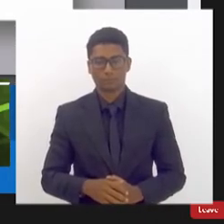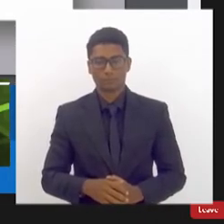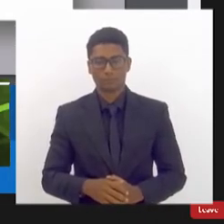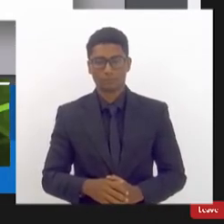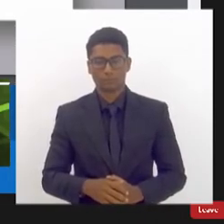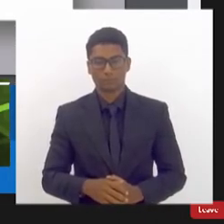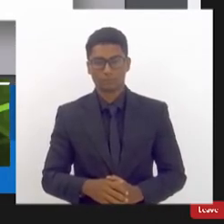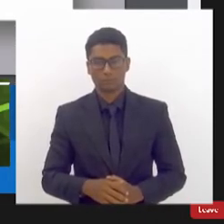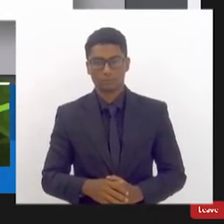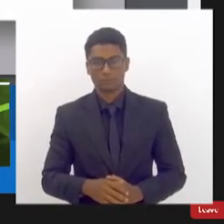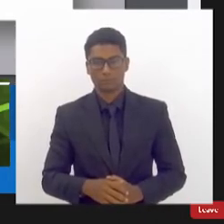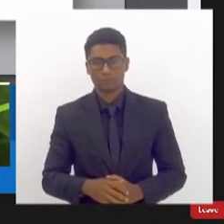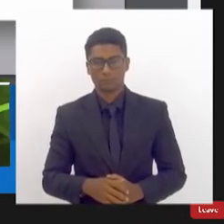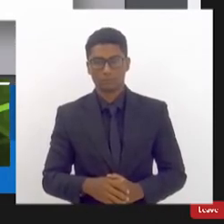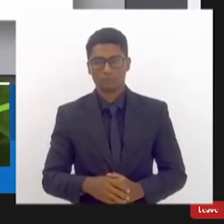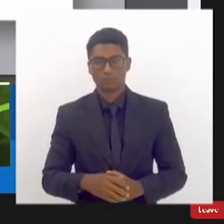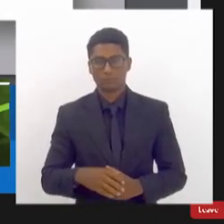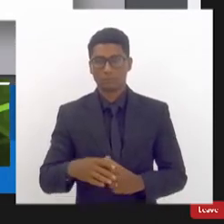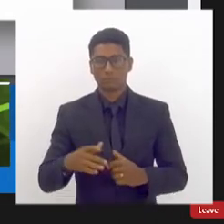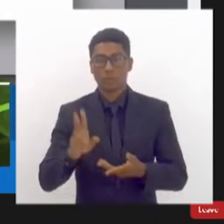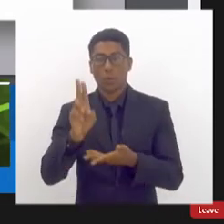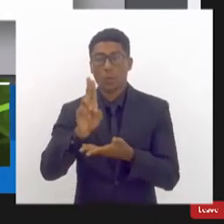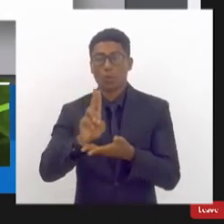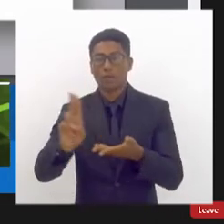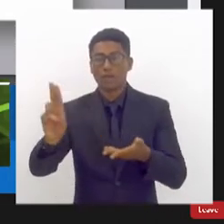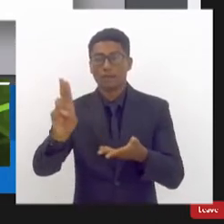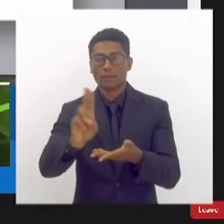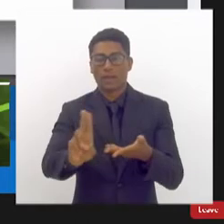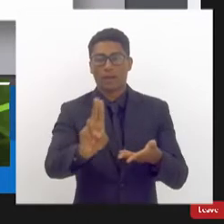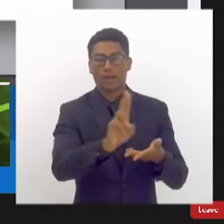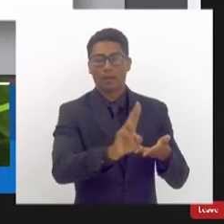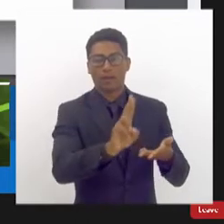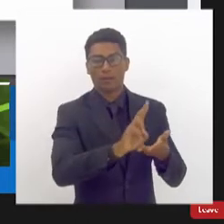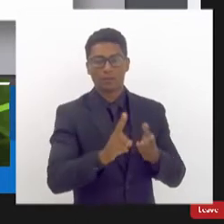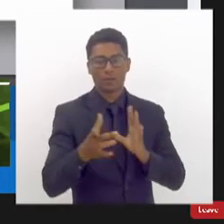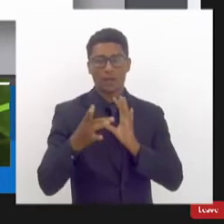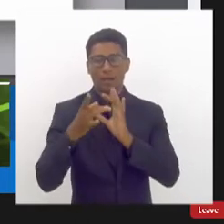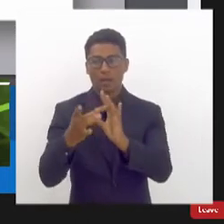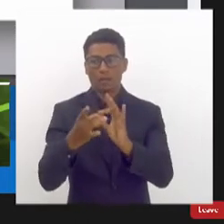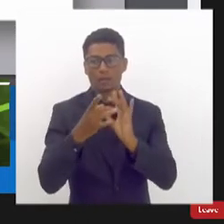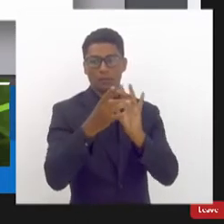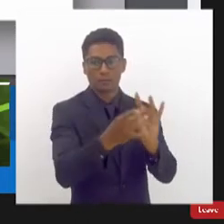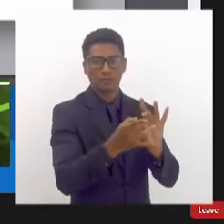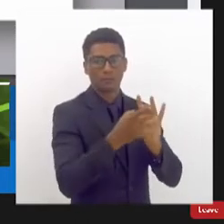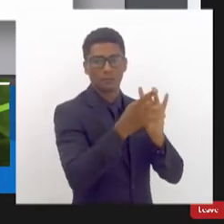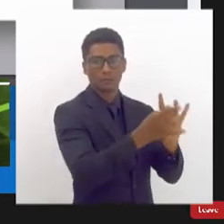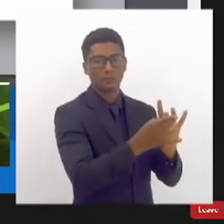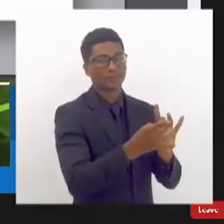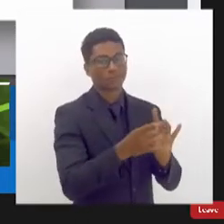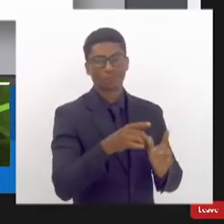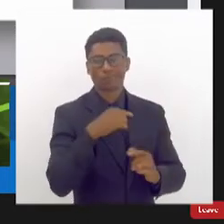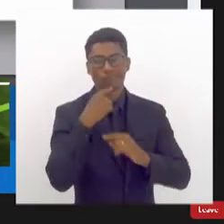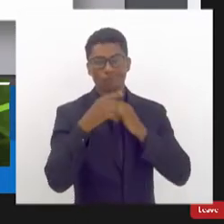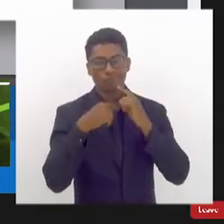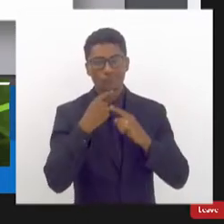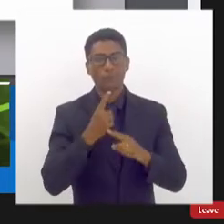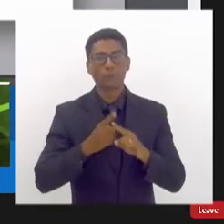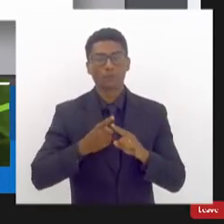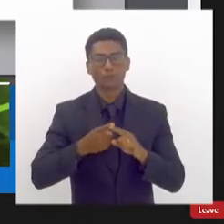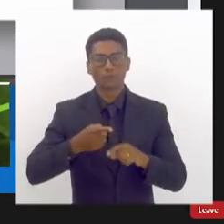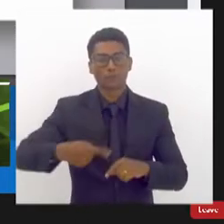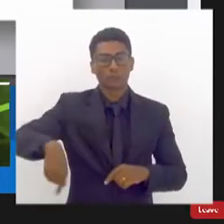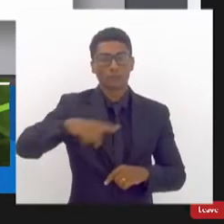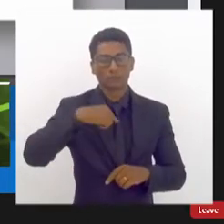colocando sobre os convênios com as universidades. A gente ainda não conseguiu estabelecer os convênios, porque a gente pensa